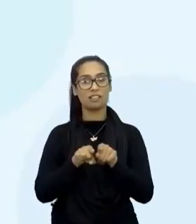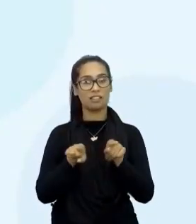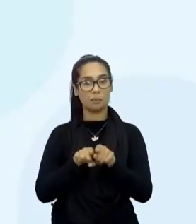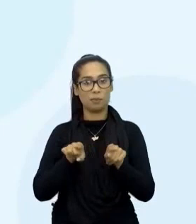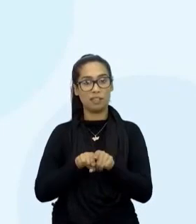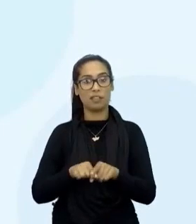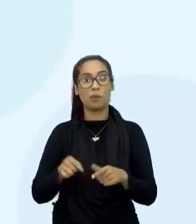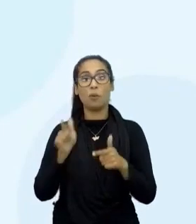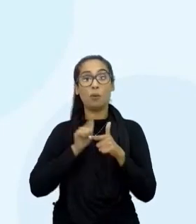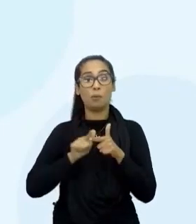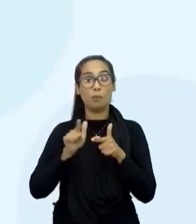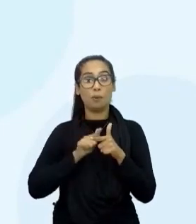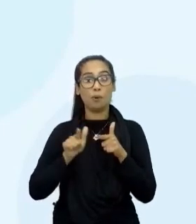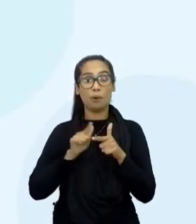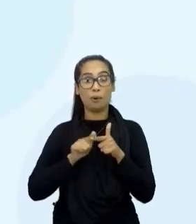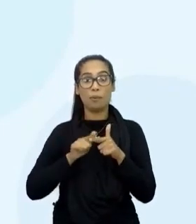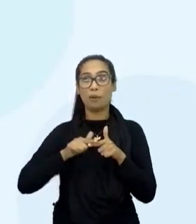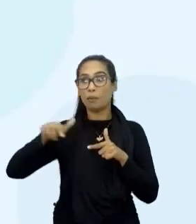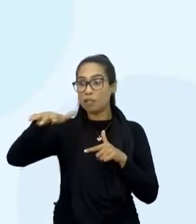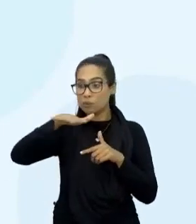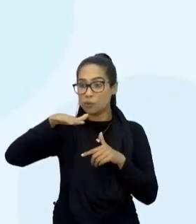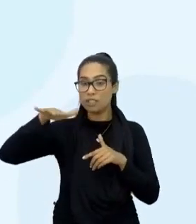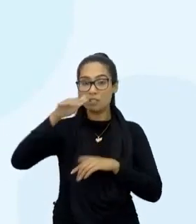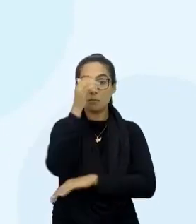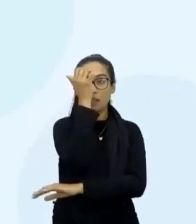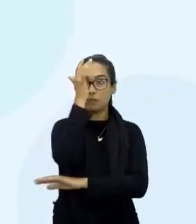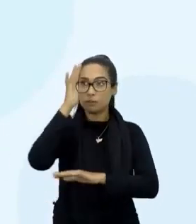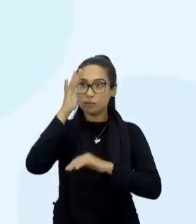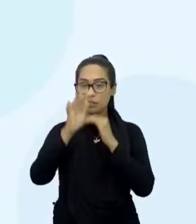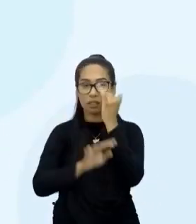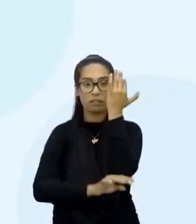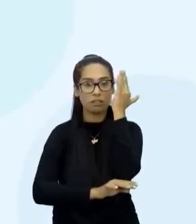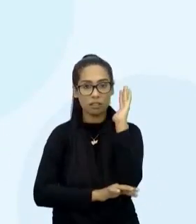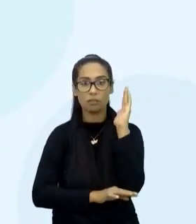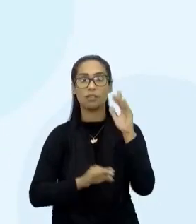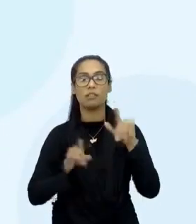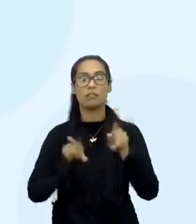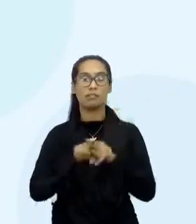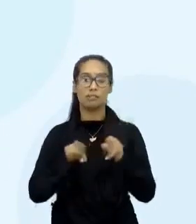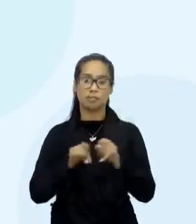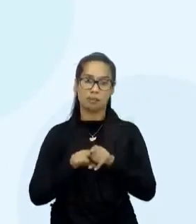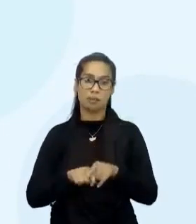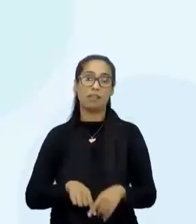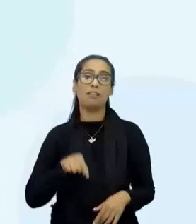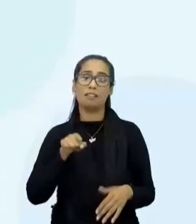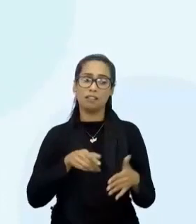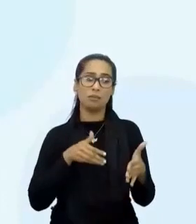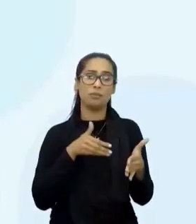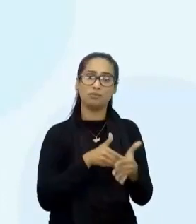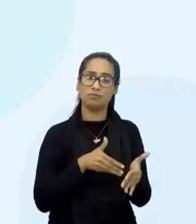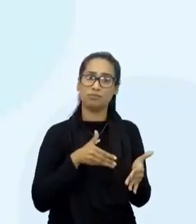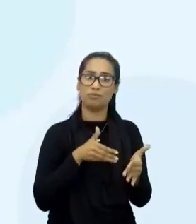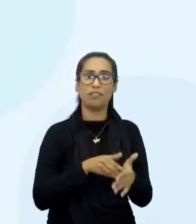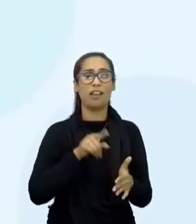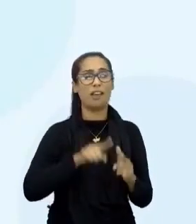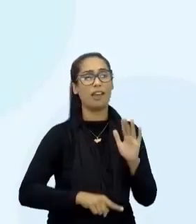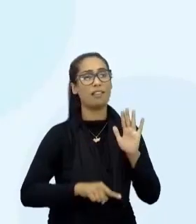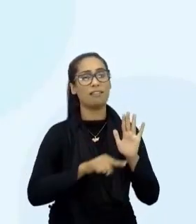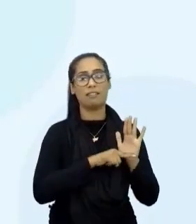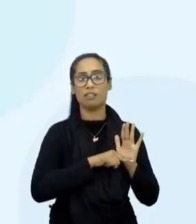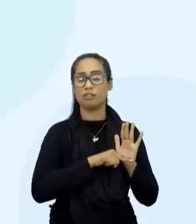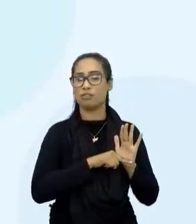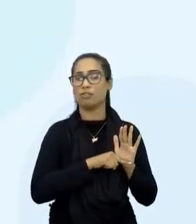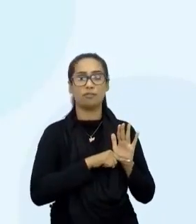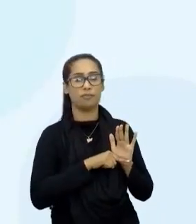utilizamos muita água de maneira inadequada. E isso tem um impacto negativo principalmente com relação ao uso